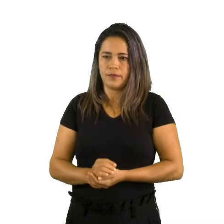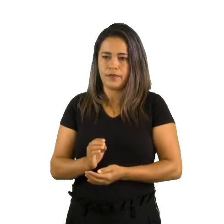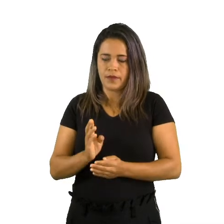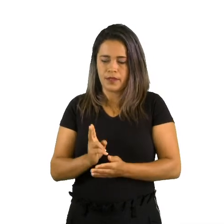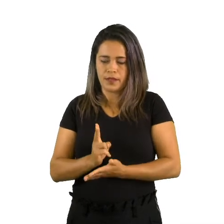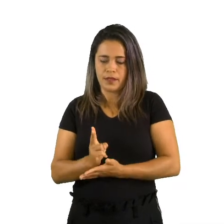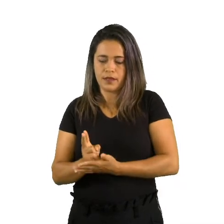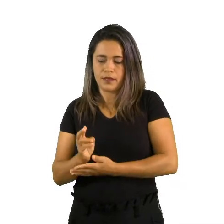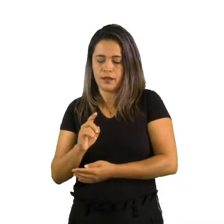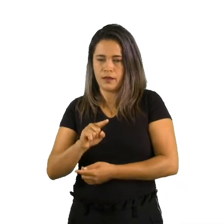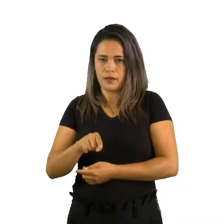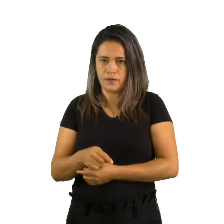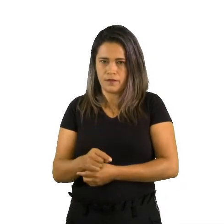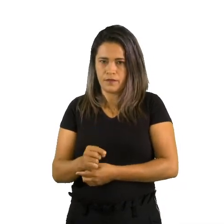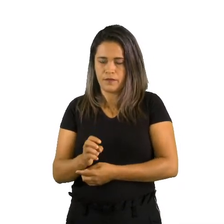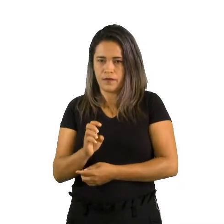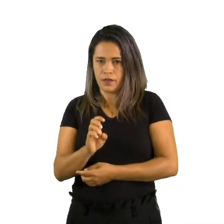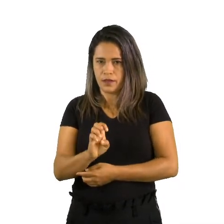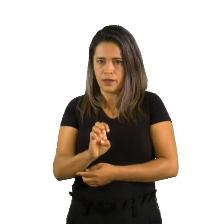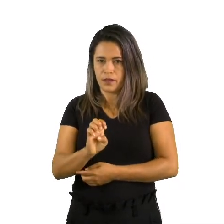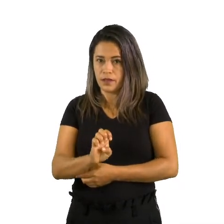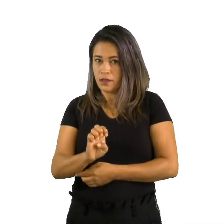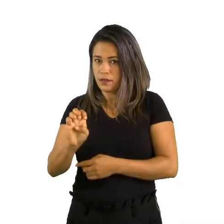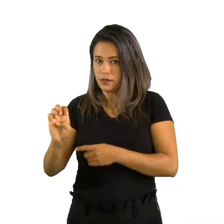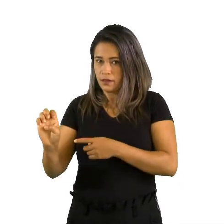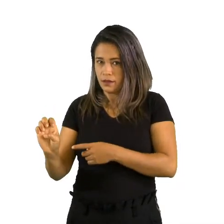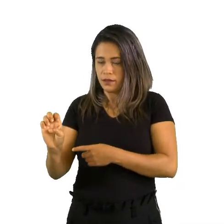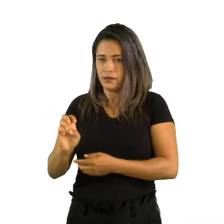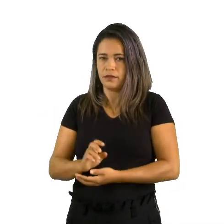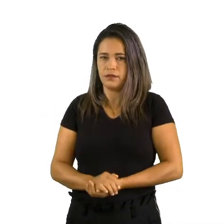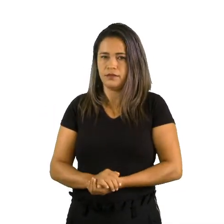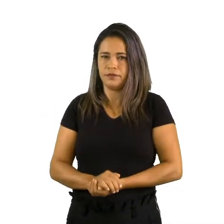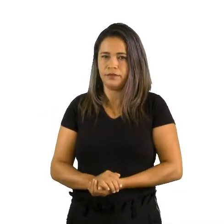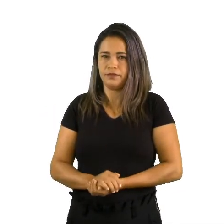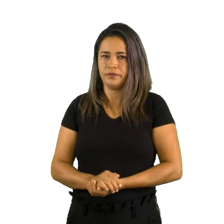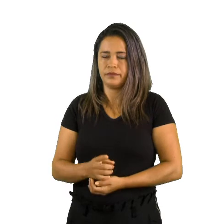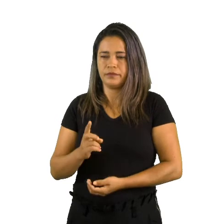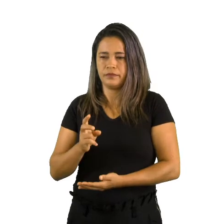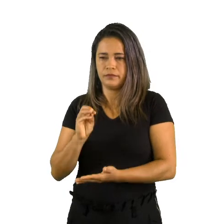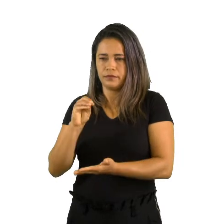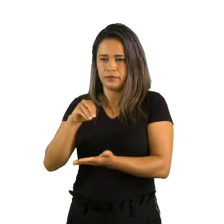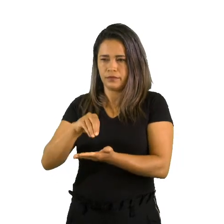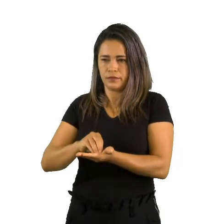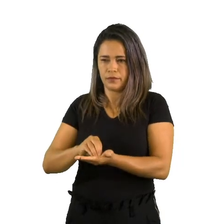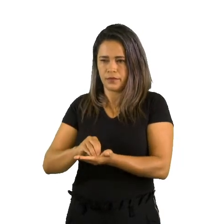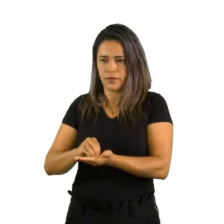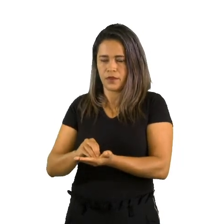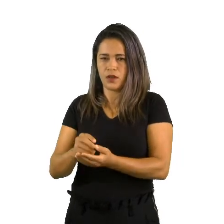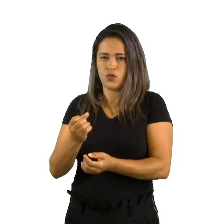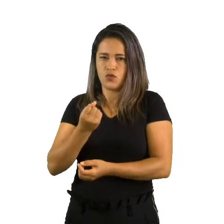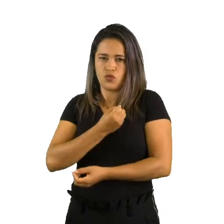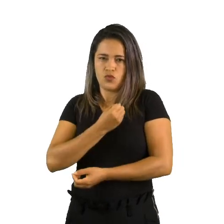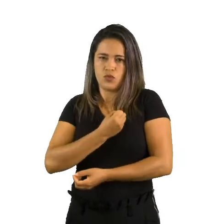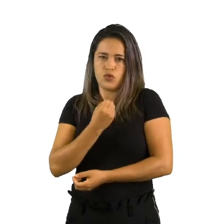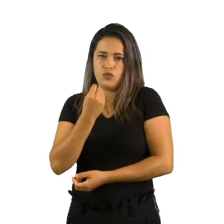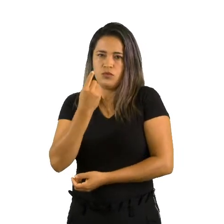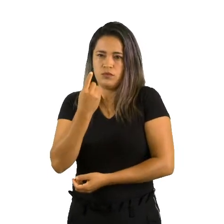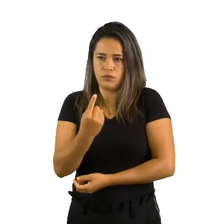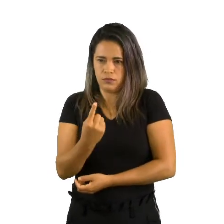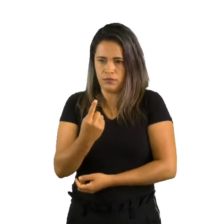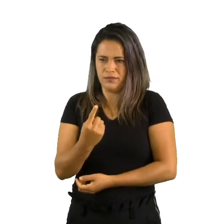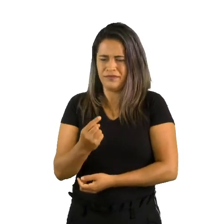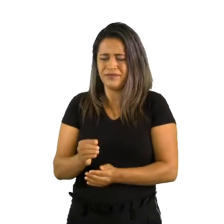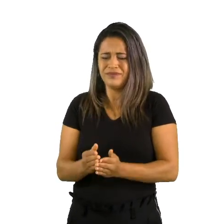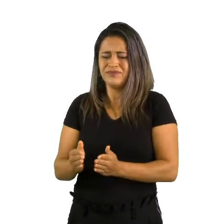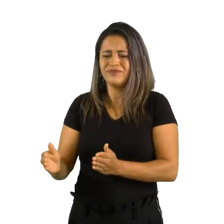da vírgula, ou seja, o 1. Então, eu sei que eu vou colocar ele em cima do 1. Mas e o resto